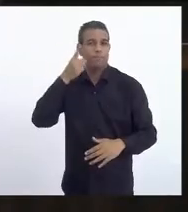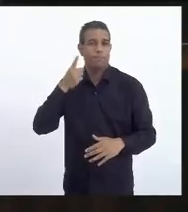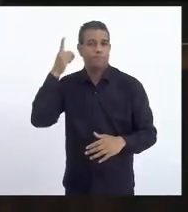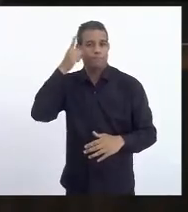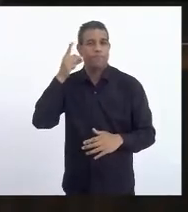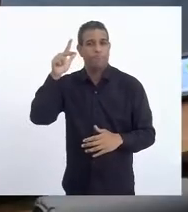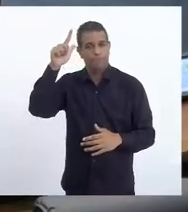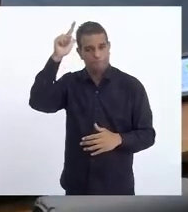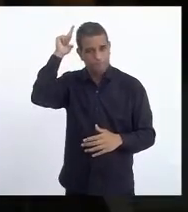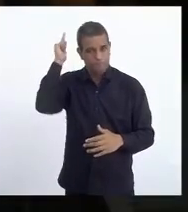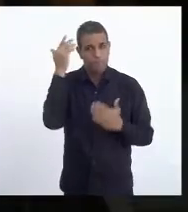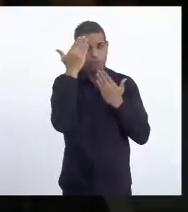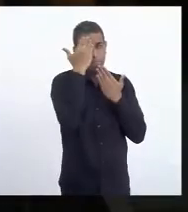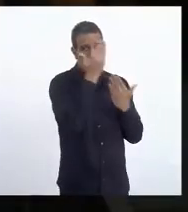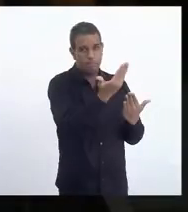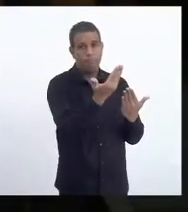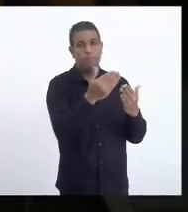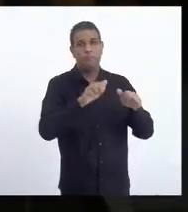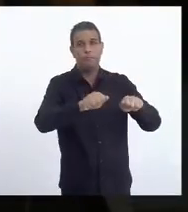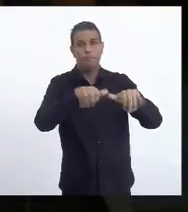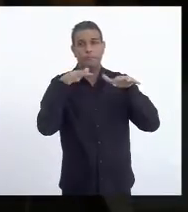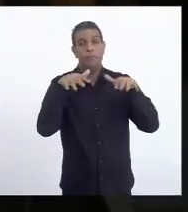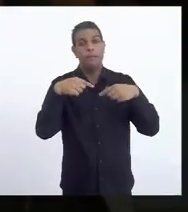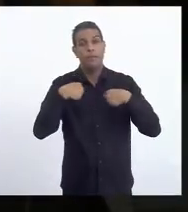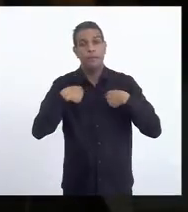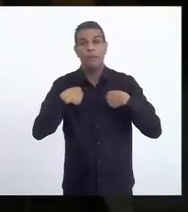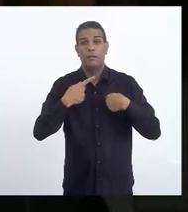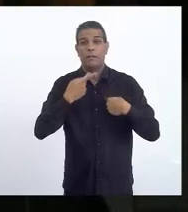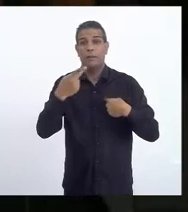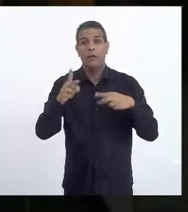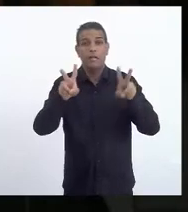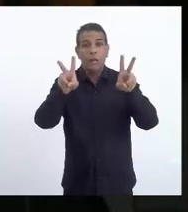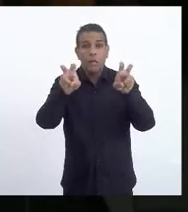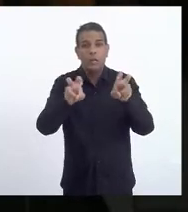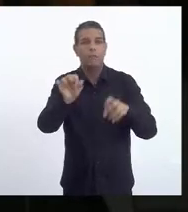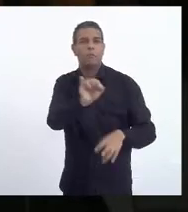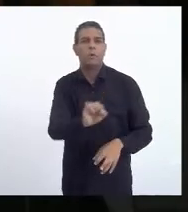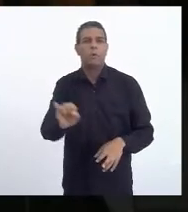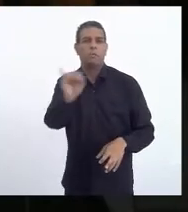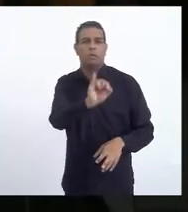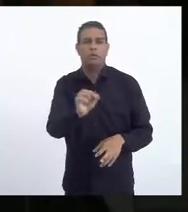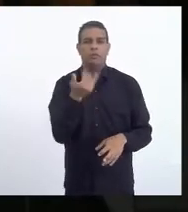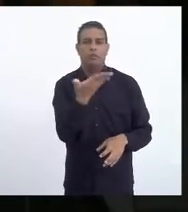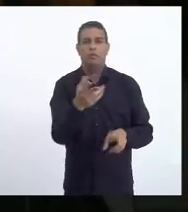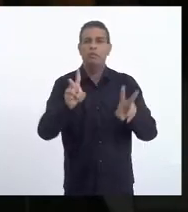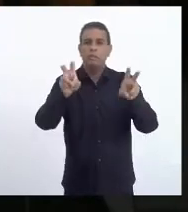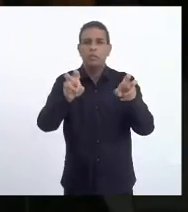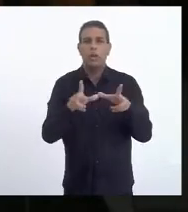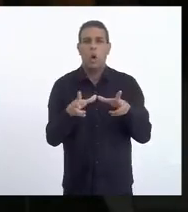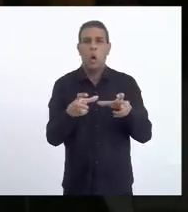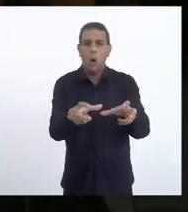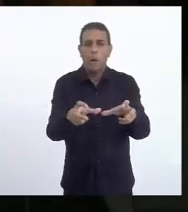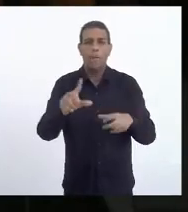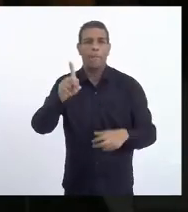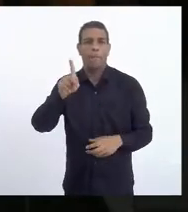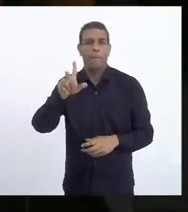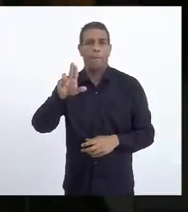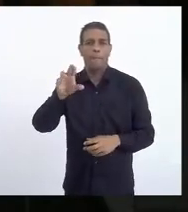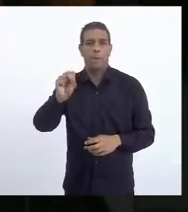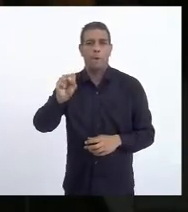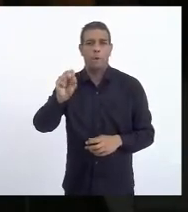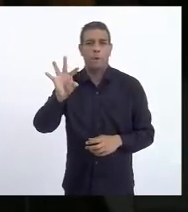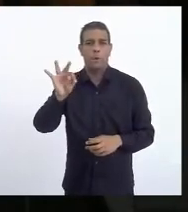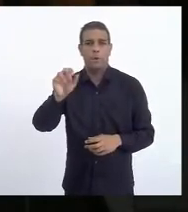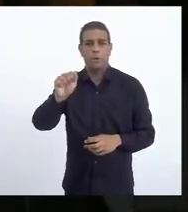Luiz Paulo Muito obrigado senhora Presidente Olha que eu tô falando um assunto importante sobre o câncer de próstata